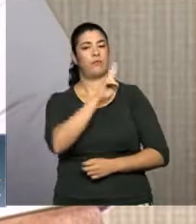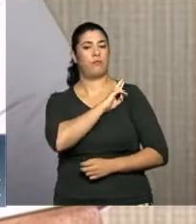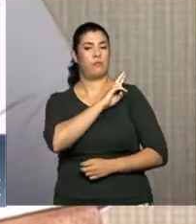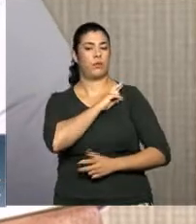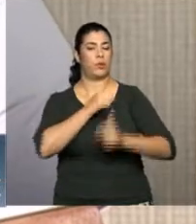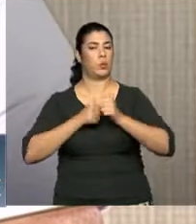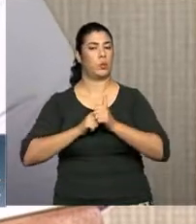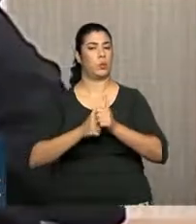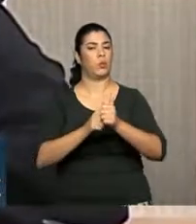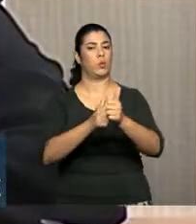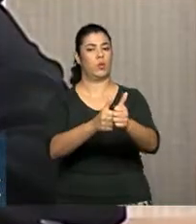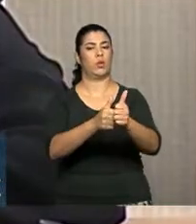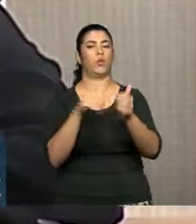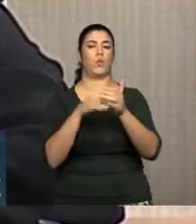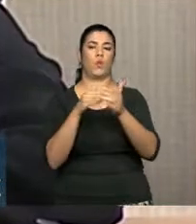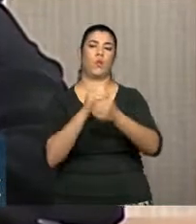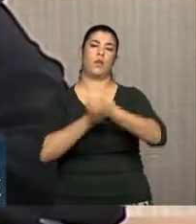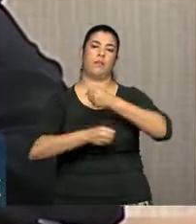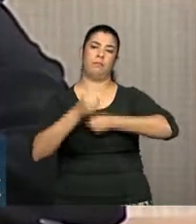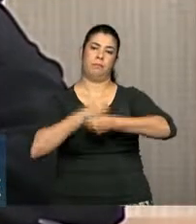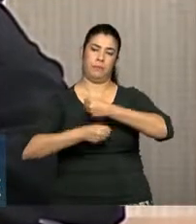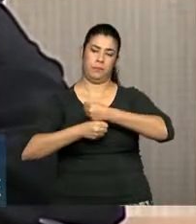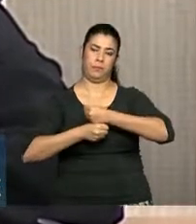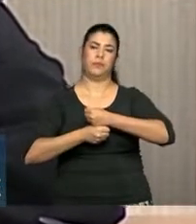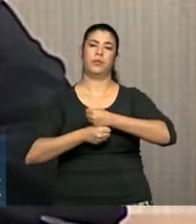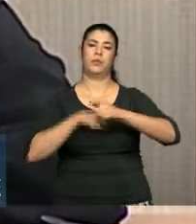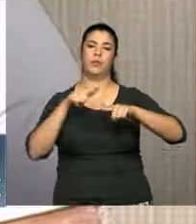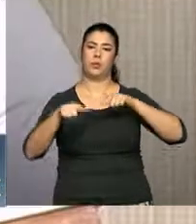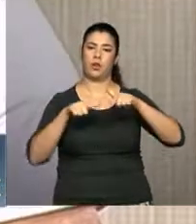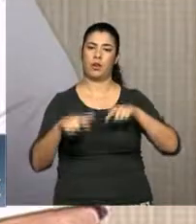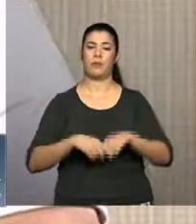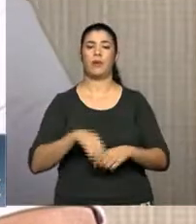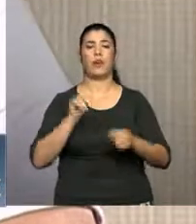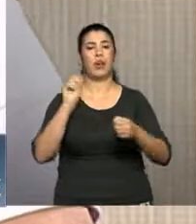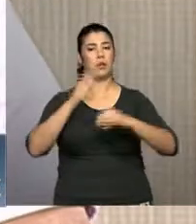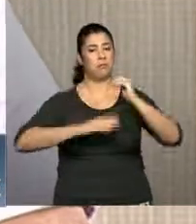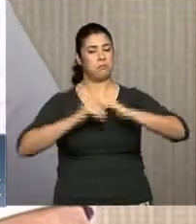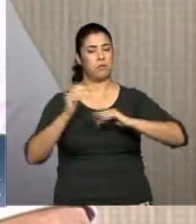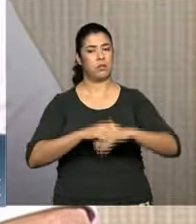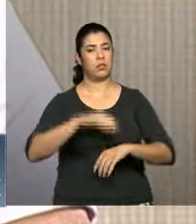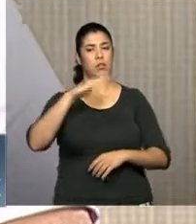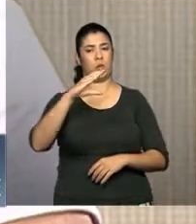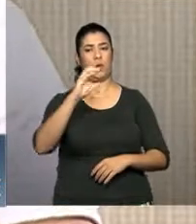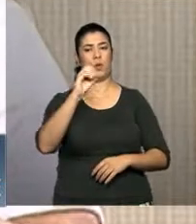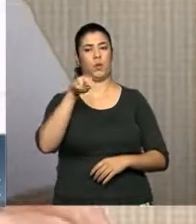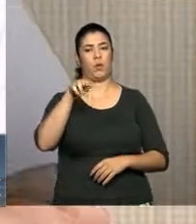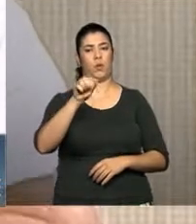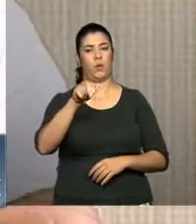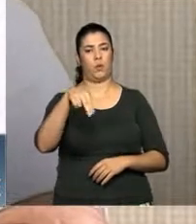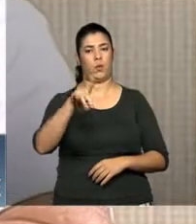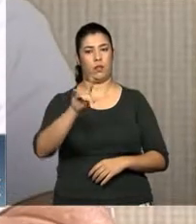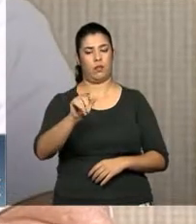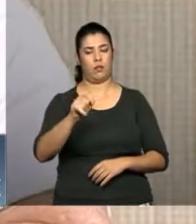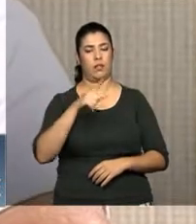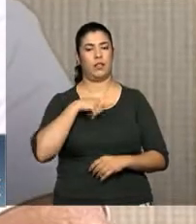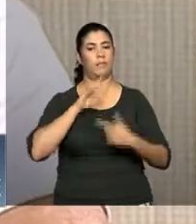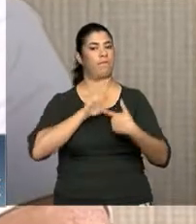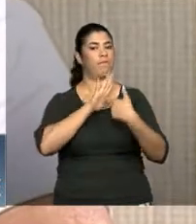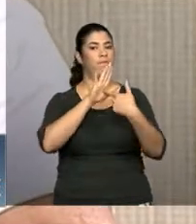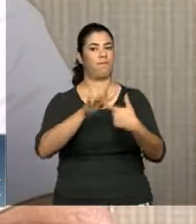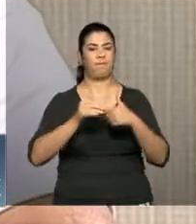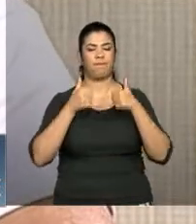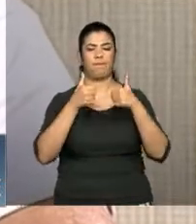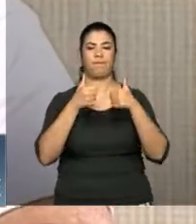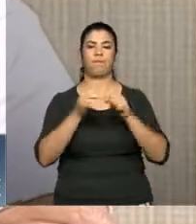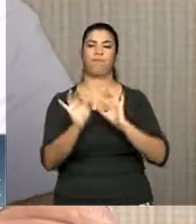último período o trabalho do conanda com resultados expressivos significativos e importantes então o